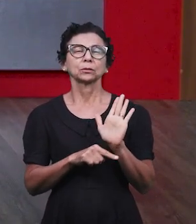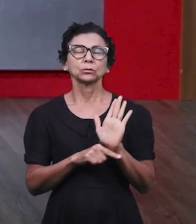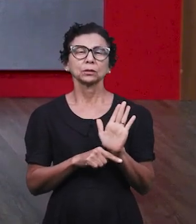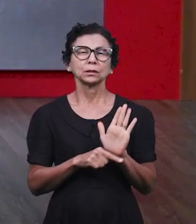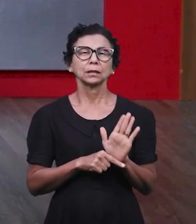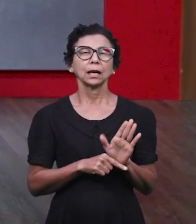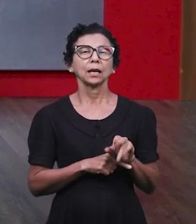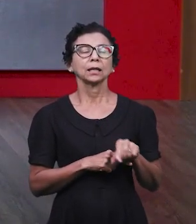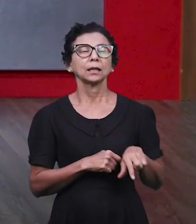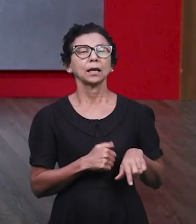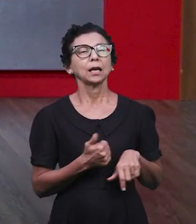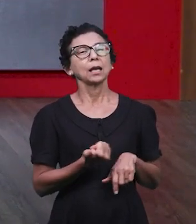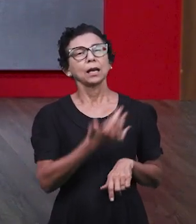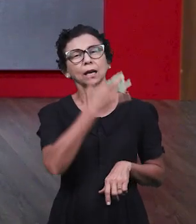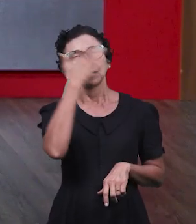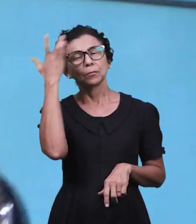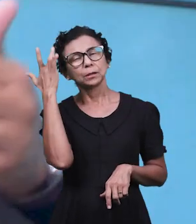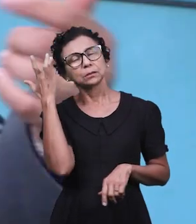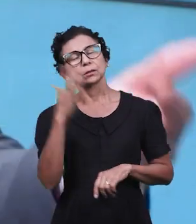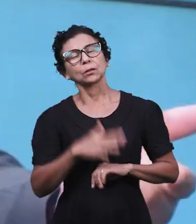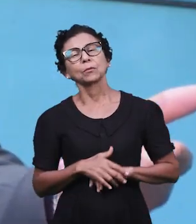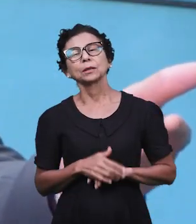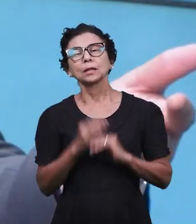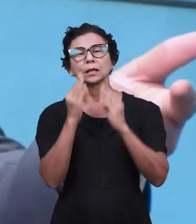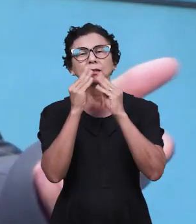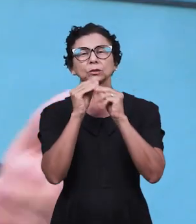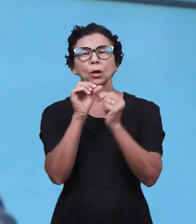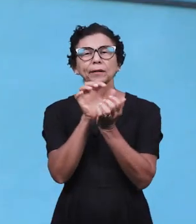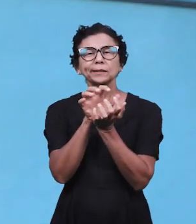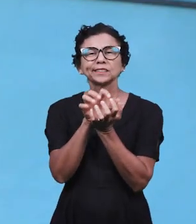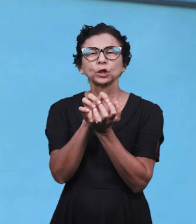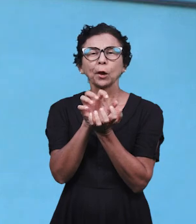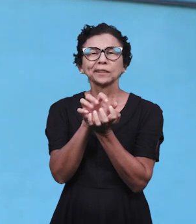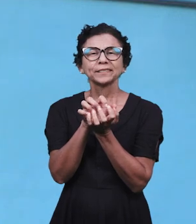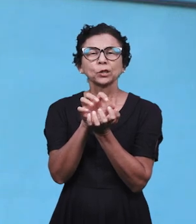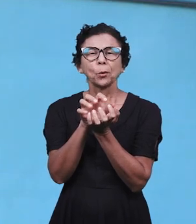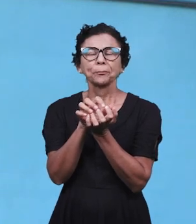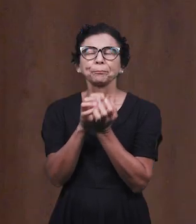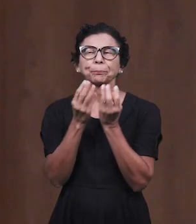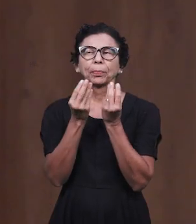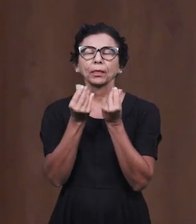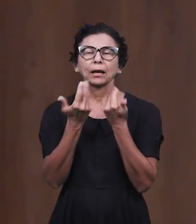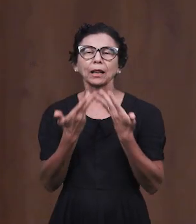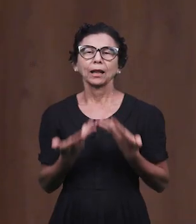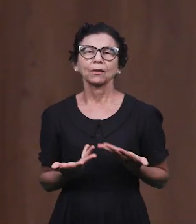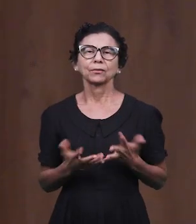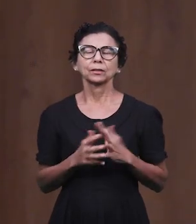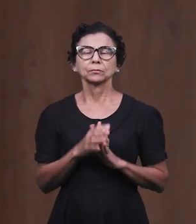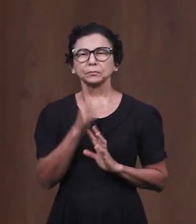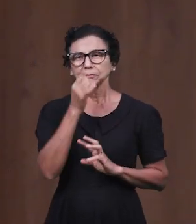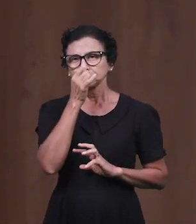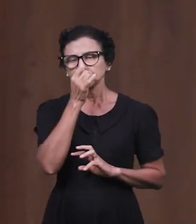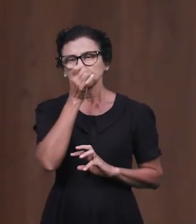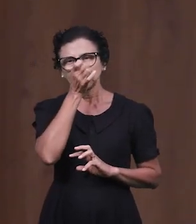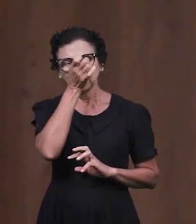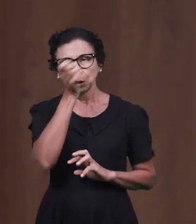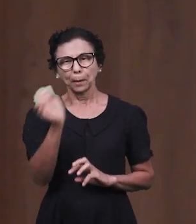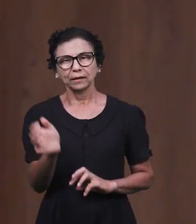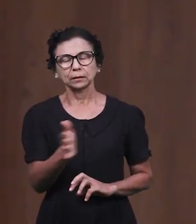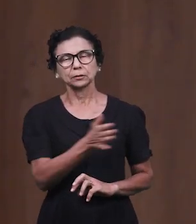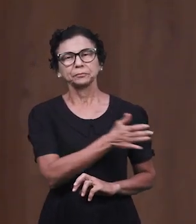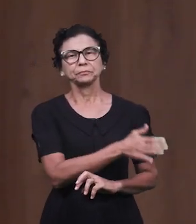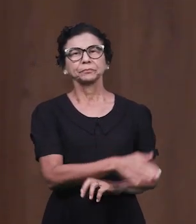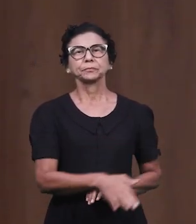para ajudar o paciente a melhorar a saliva, consecutivamente o alimento. Ótimo. E cada dente tem